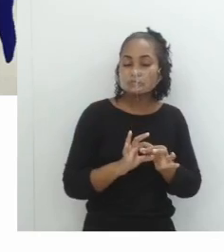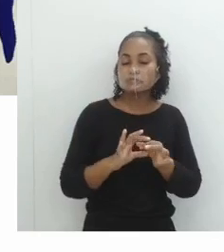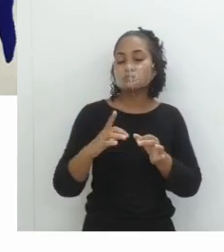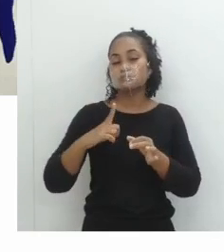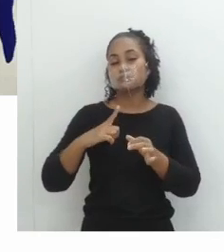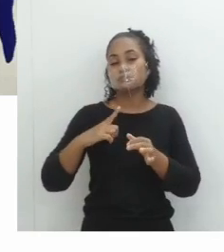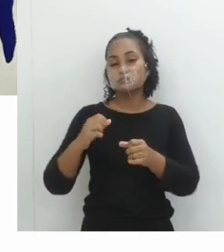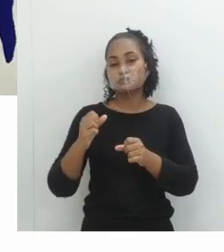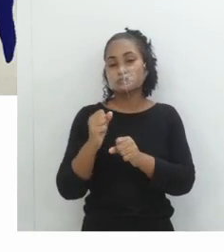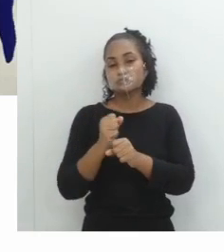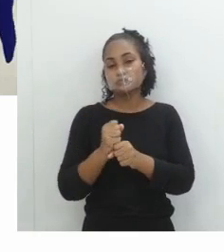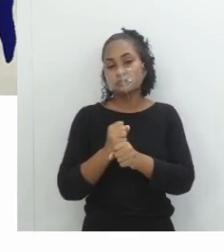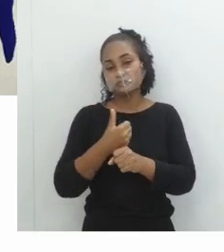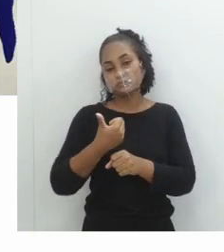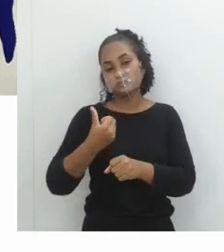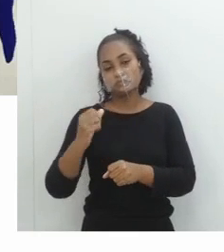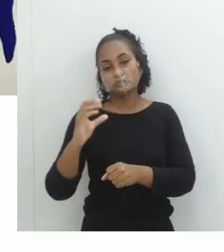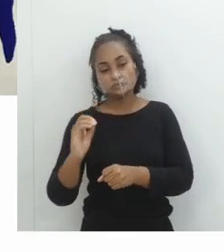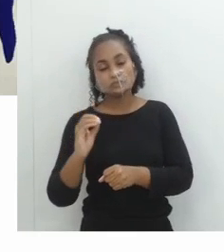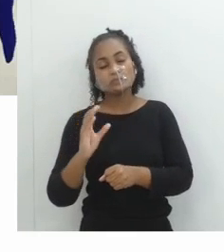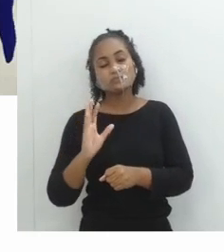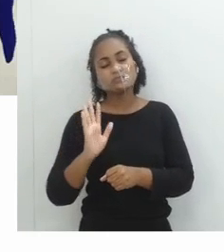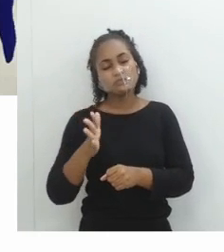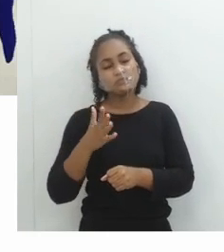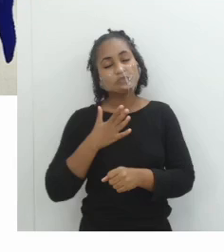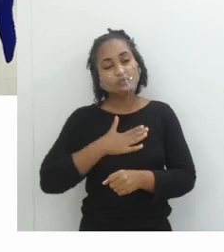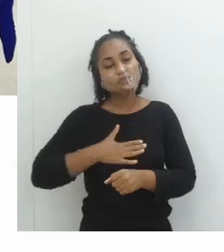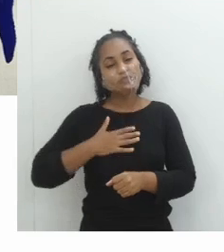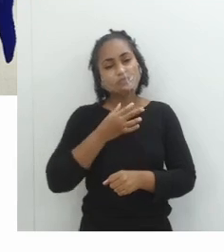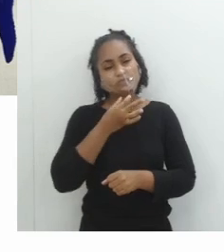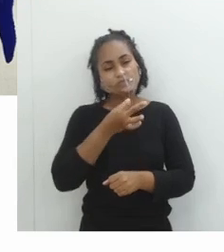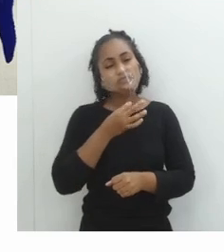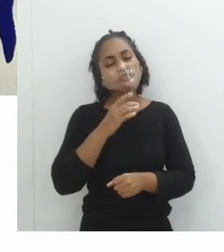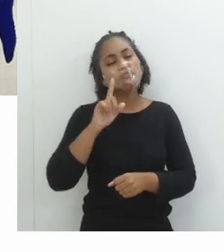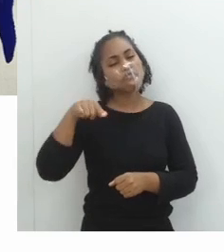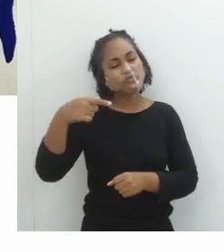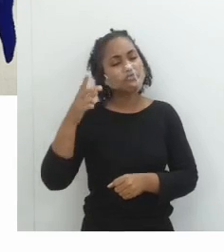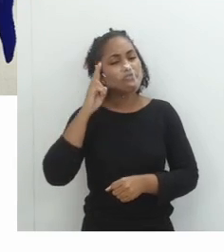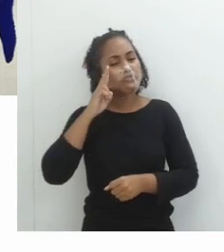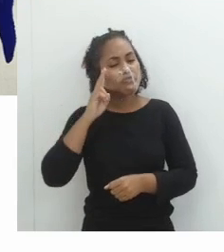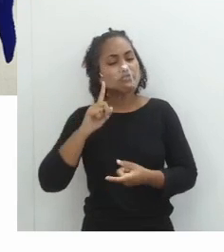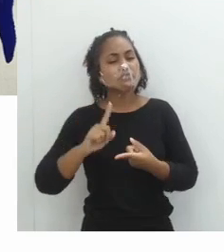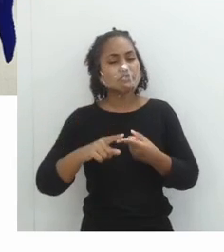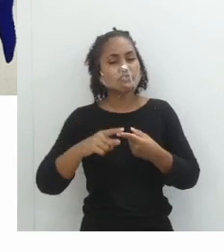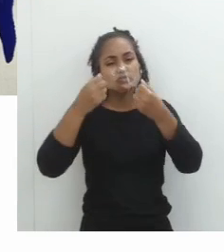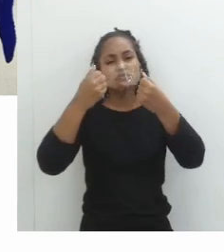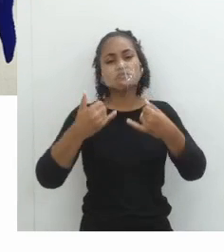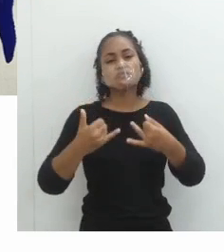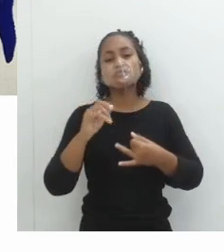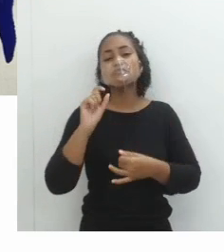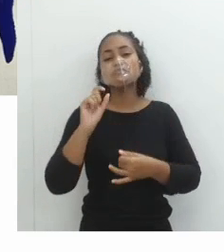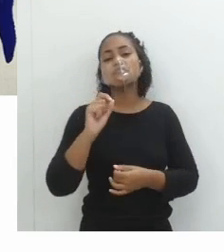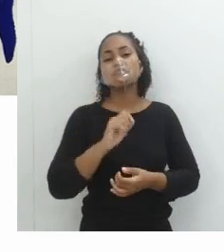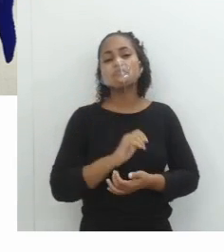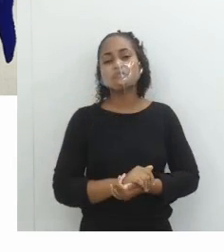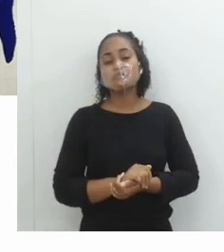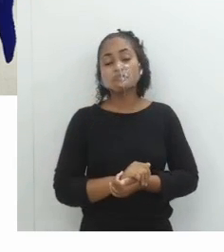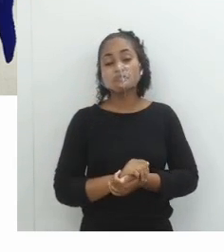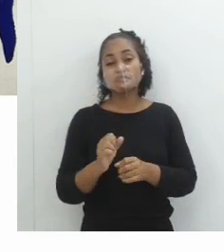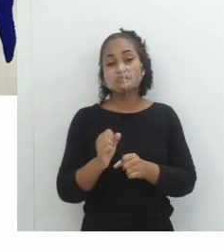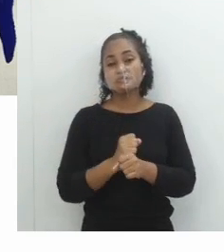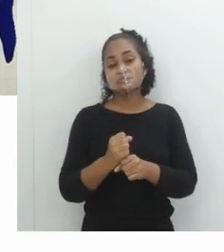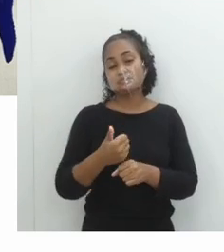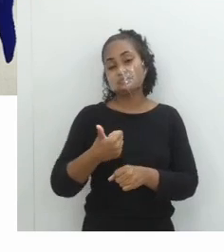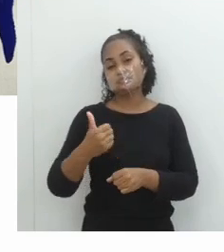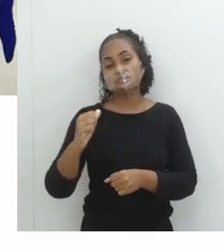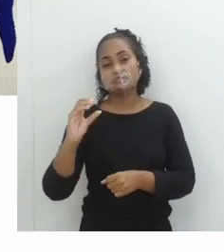surge lá na década de 60, que eu costumo dizer, eu e outros historiadores também, costumamos dizer que a década de 60 foi